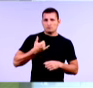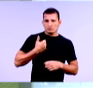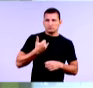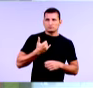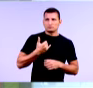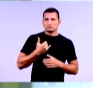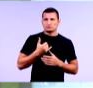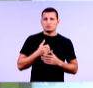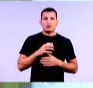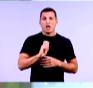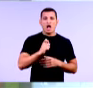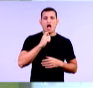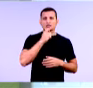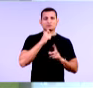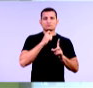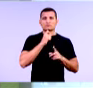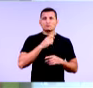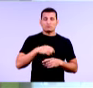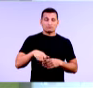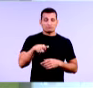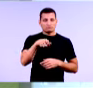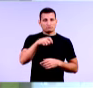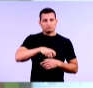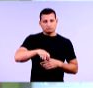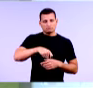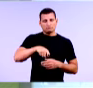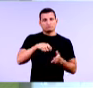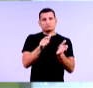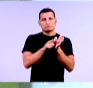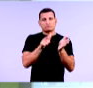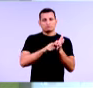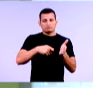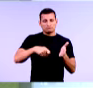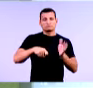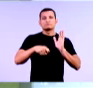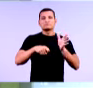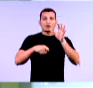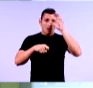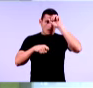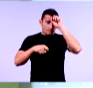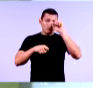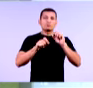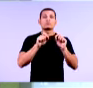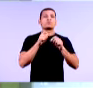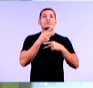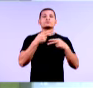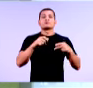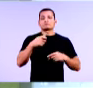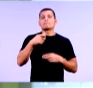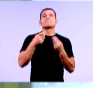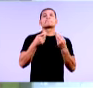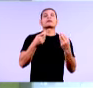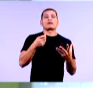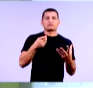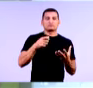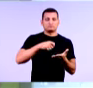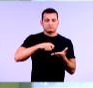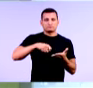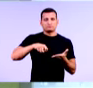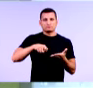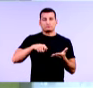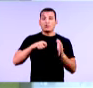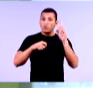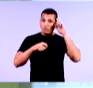ele não vai mais colocar na boca, ele vai colocar no papel. Ele já sabe para que serve esse objeto. Em um determinado momento, o cérebro dele falou,